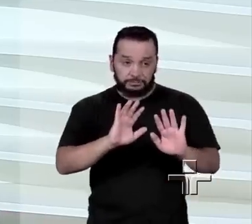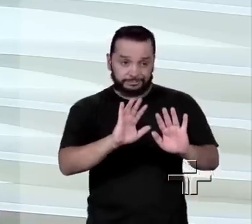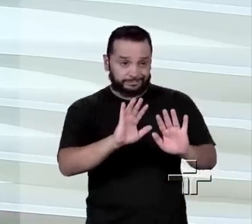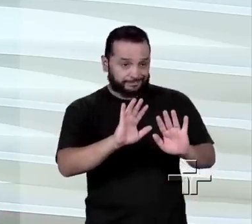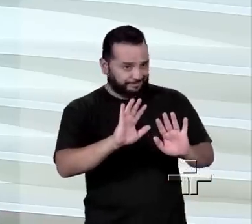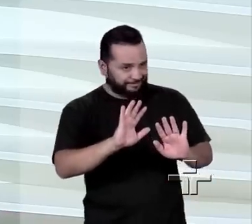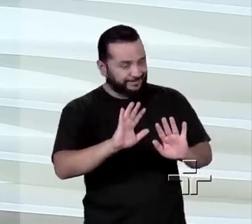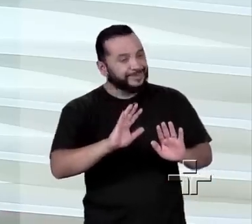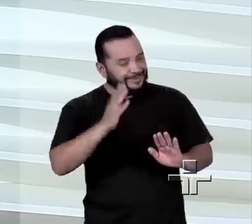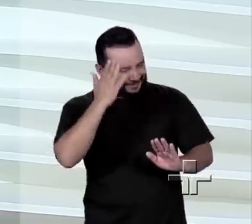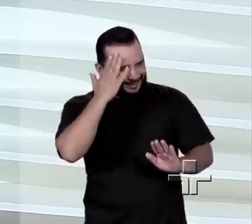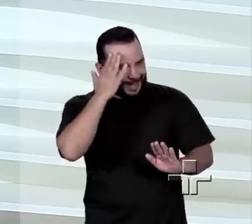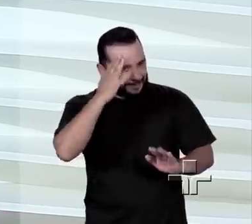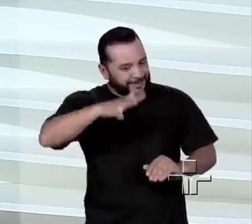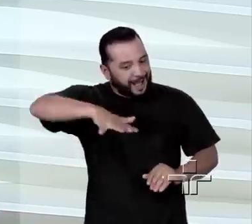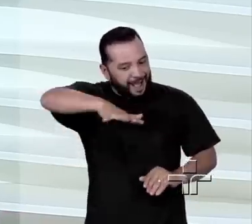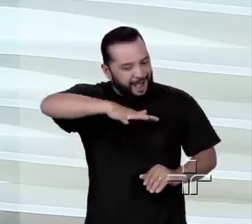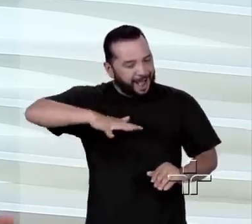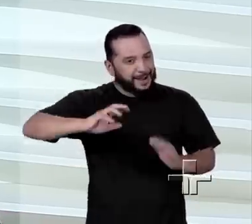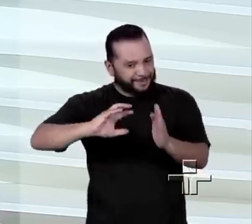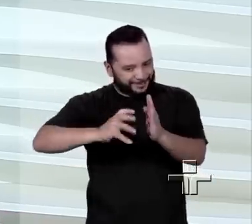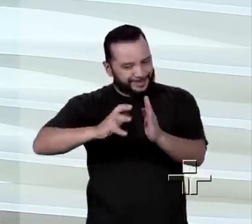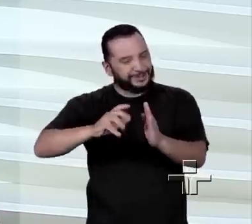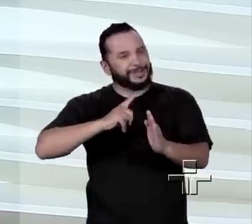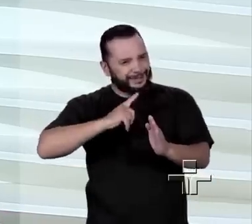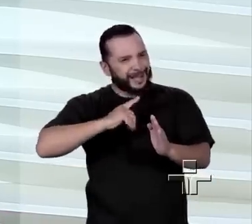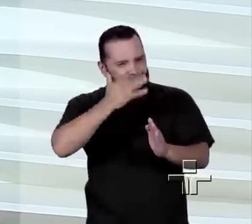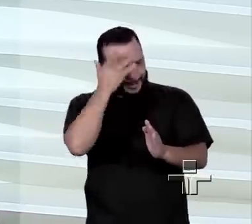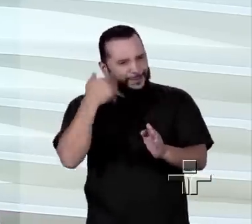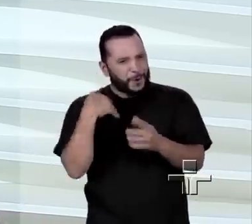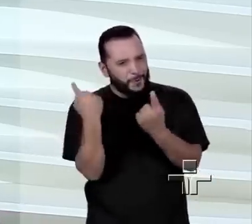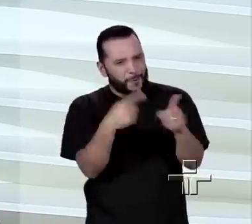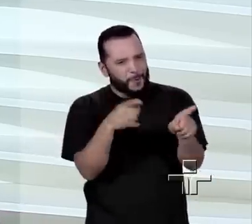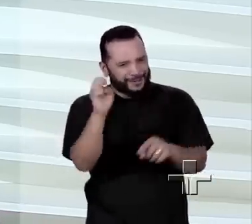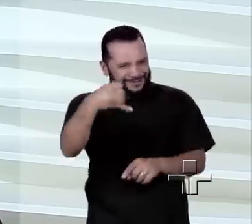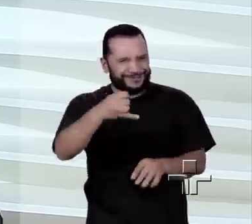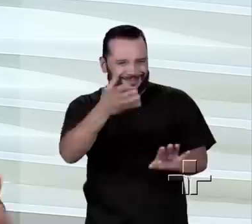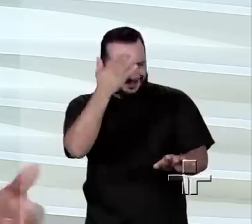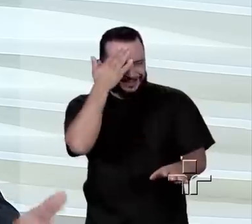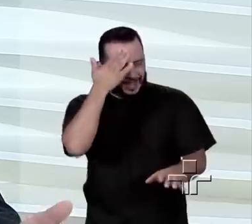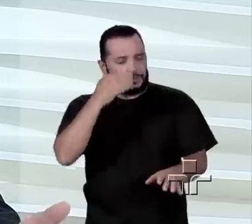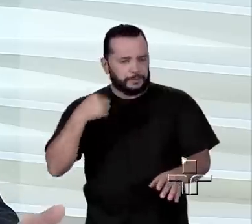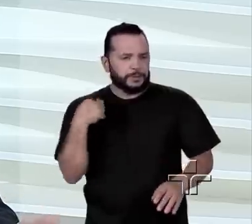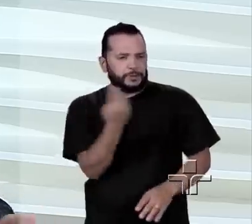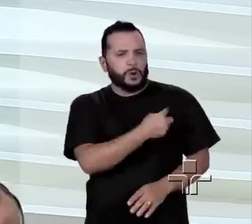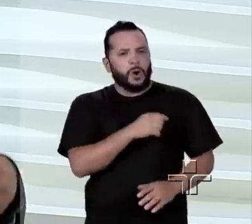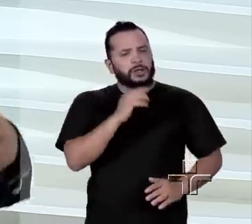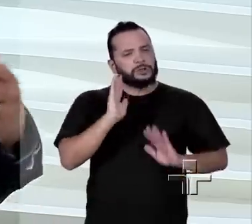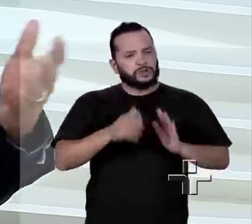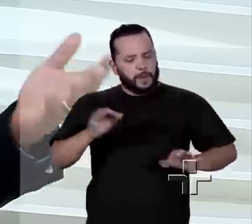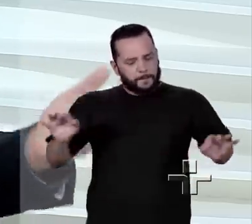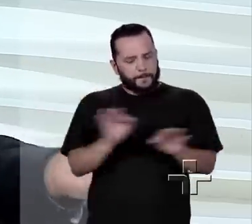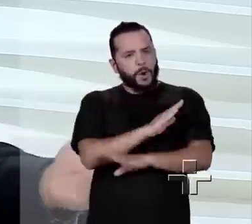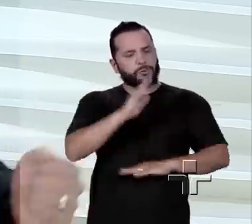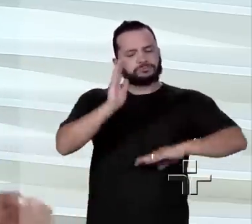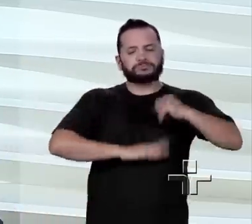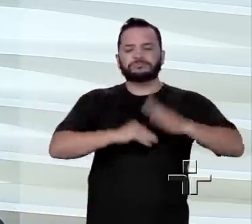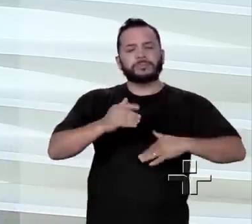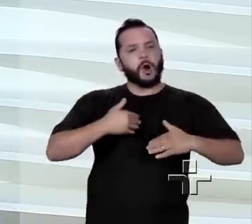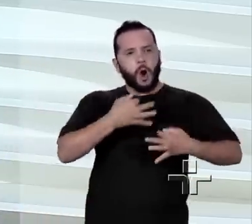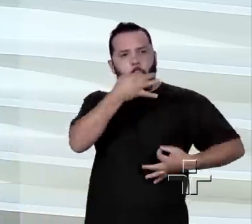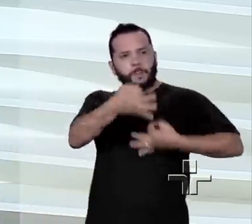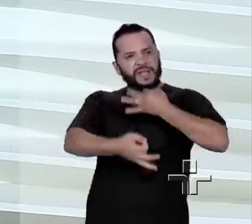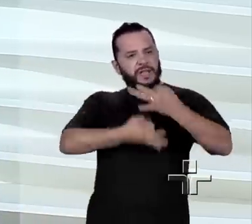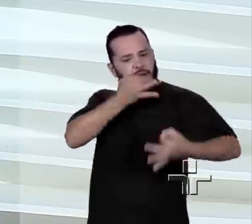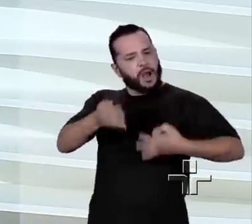político, você sabe que pode ter antagonismos. Nós estamos preparados para isso, estamos nos colocando